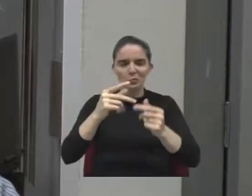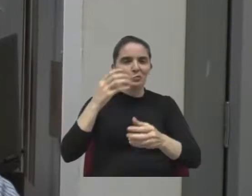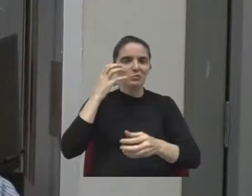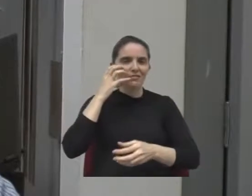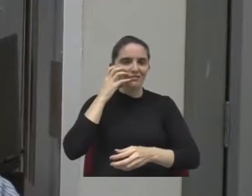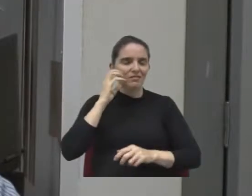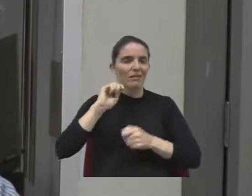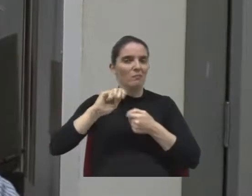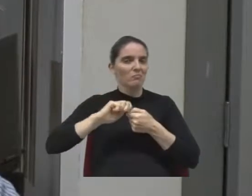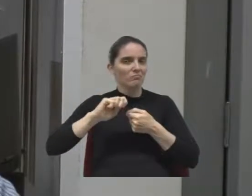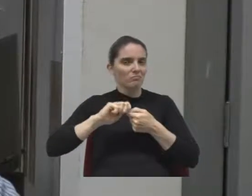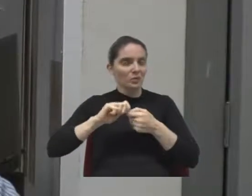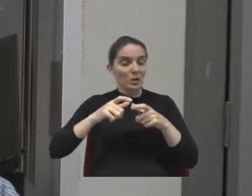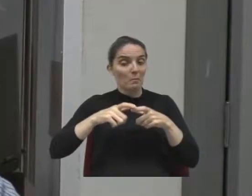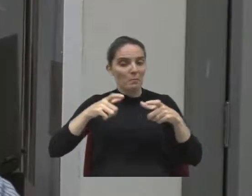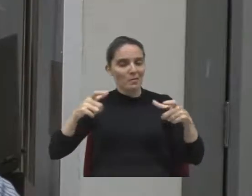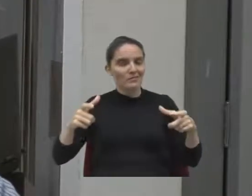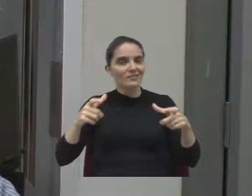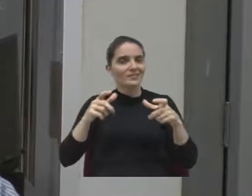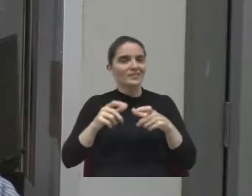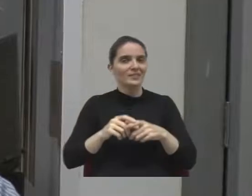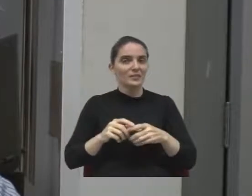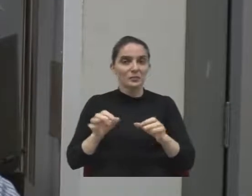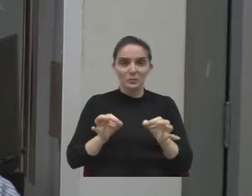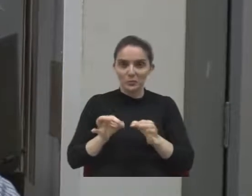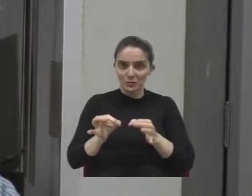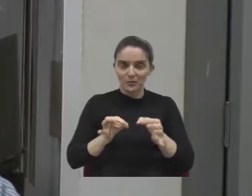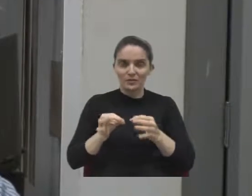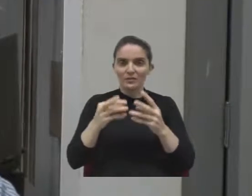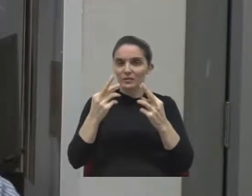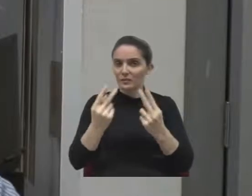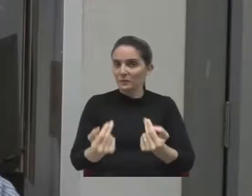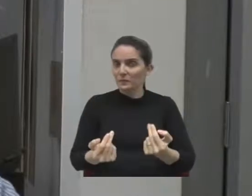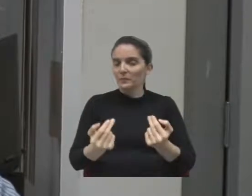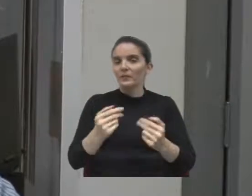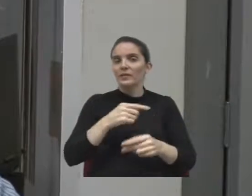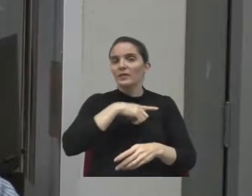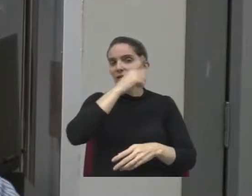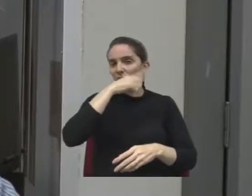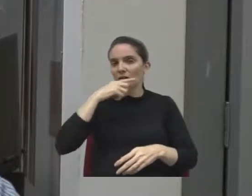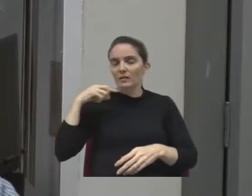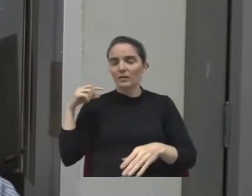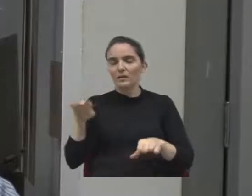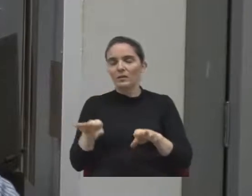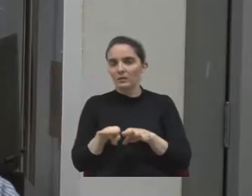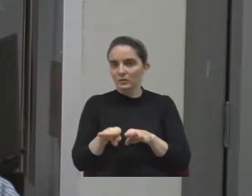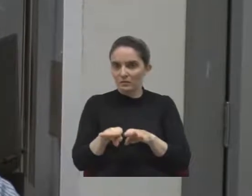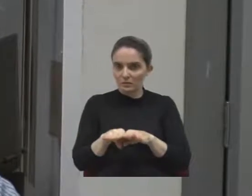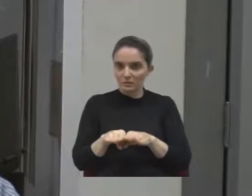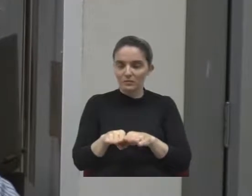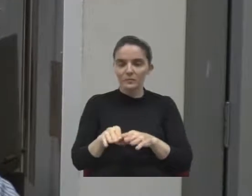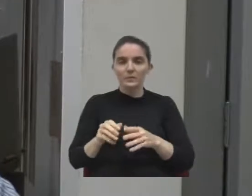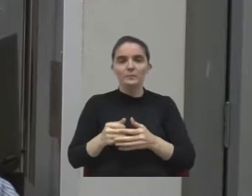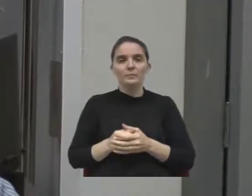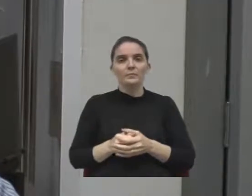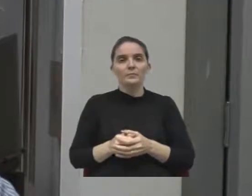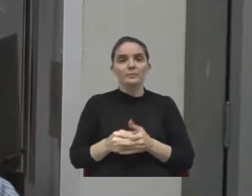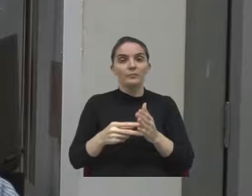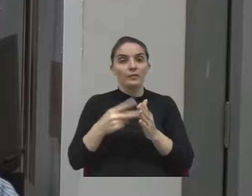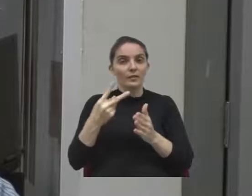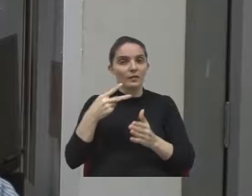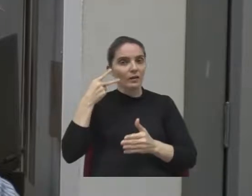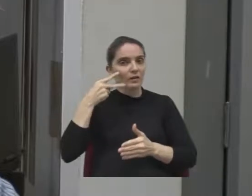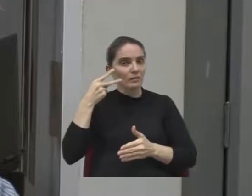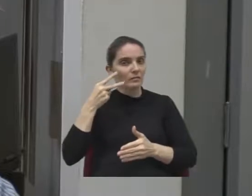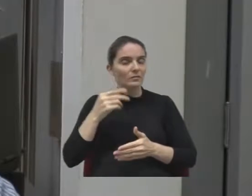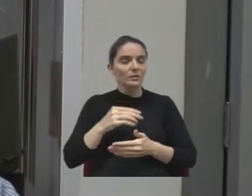maioria dos seus projetos, assim como eu me coloco nessa postura, né, e mesmo no segundo mandato, da questão da adicção, na questão do problema